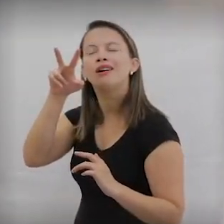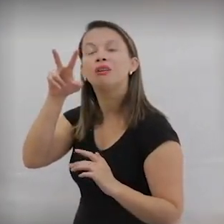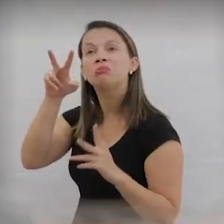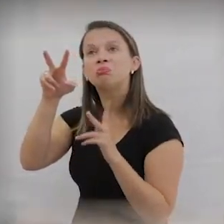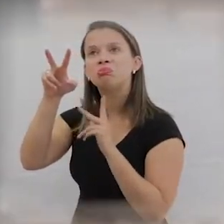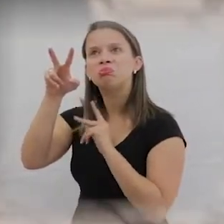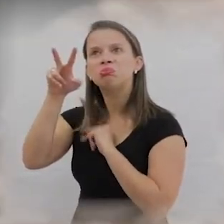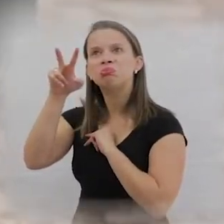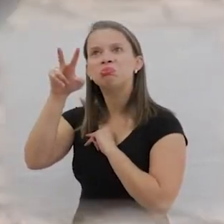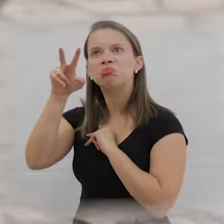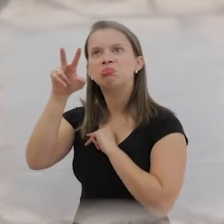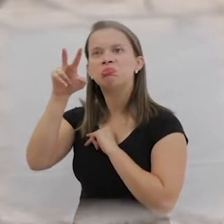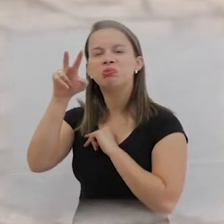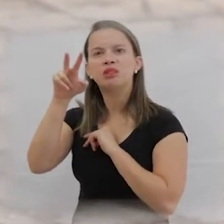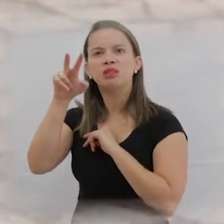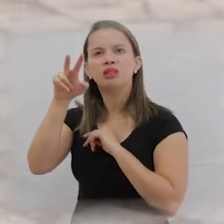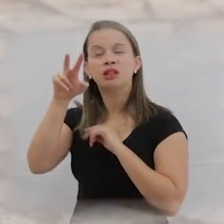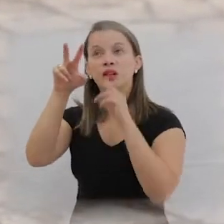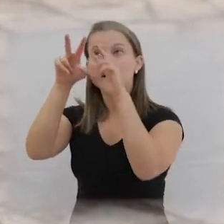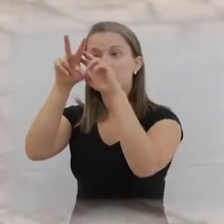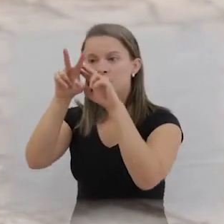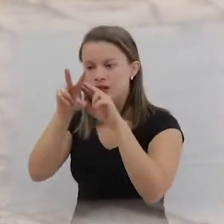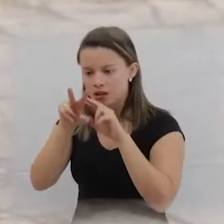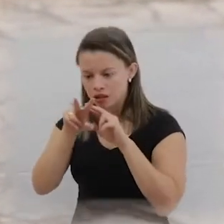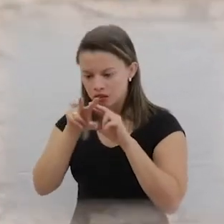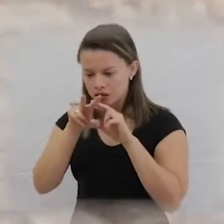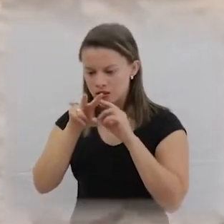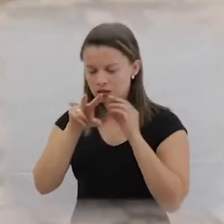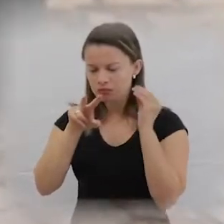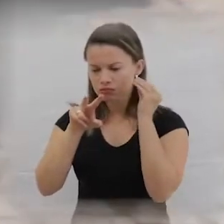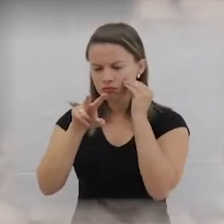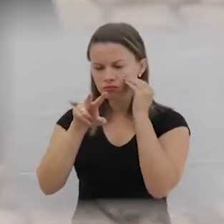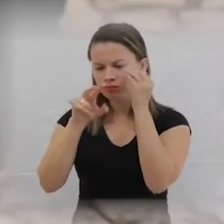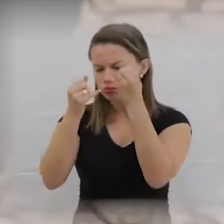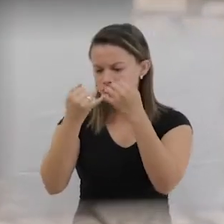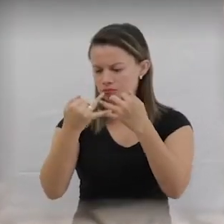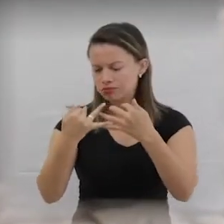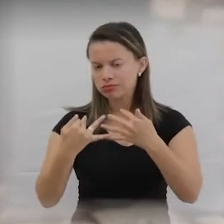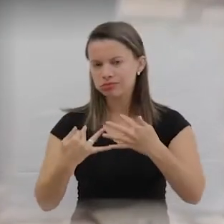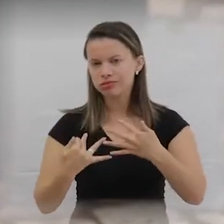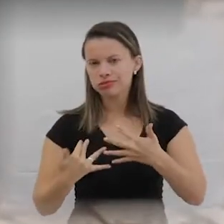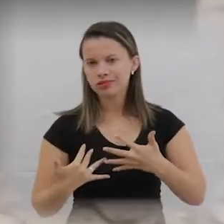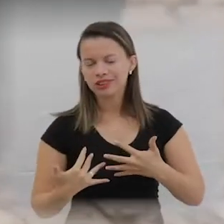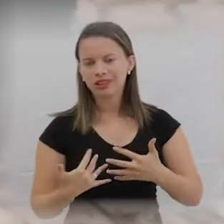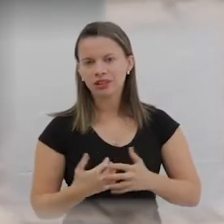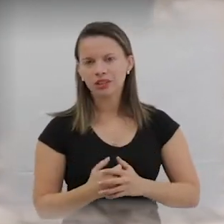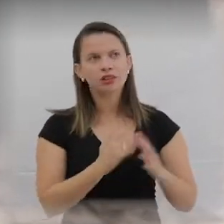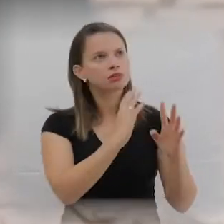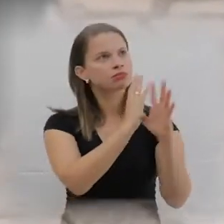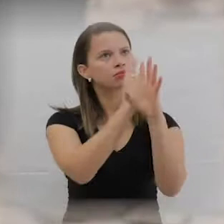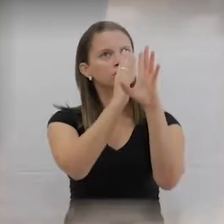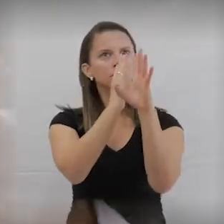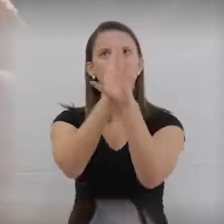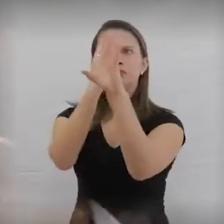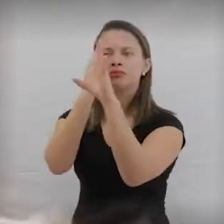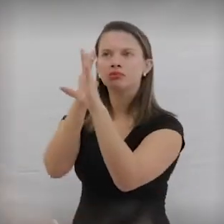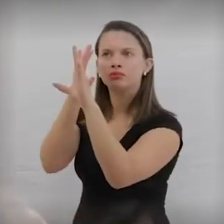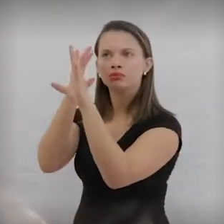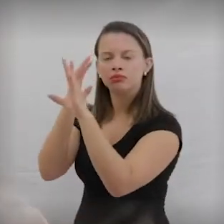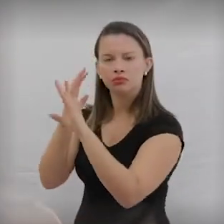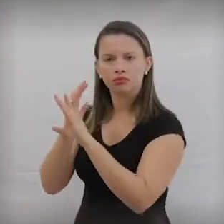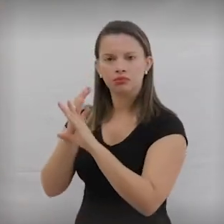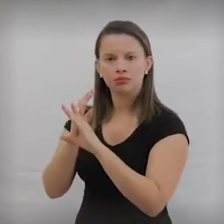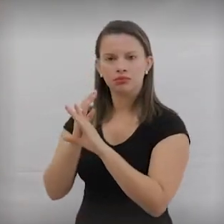aquilo. E tentar falar sobre isso. Como alguém que nada sabe de antemão, a não ser o que você vai descobrindo ali, corpo a corpo